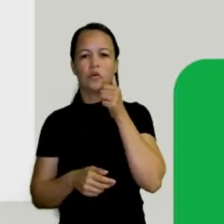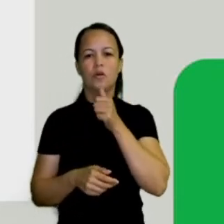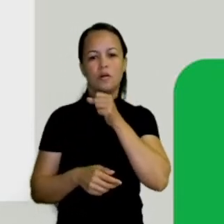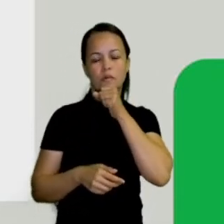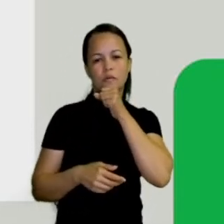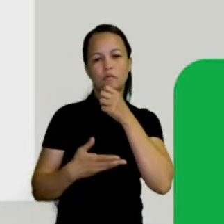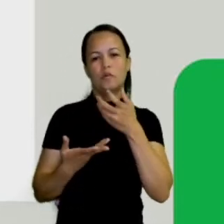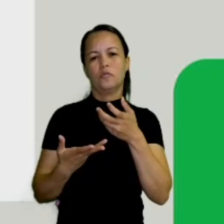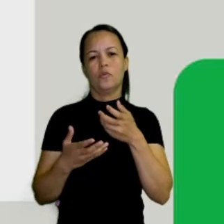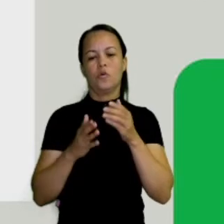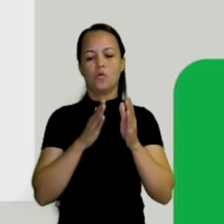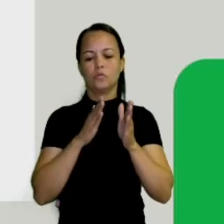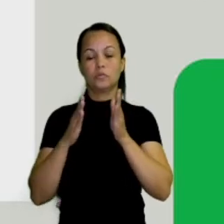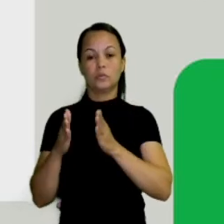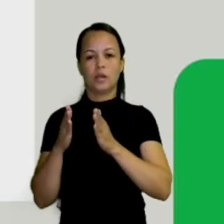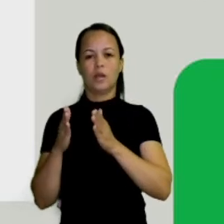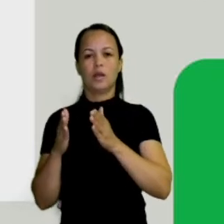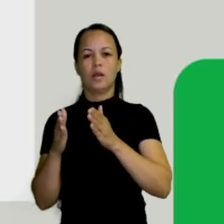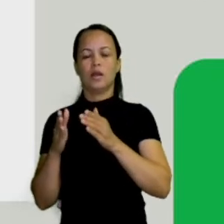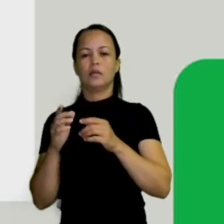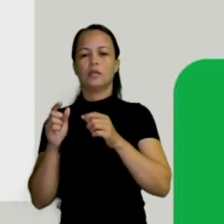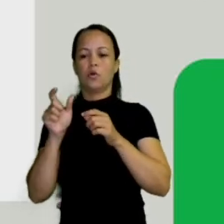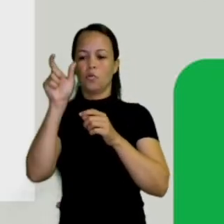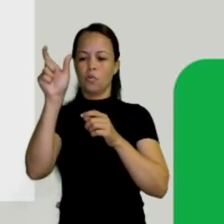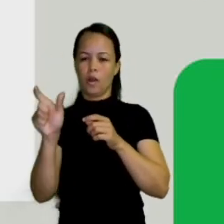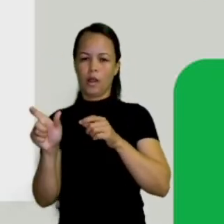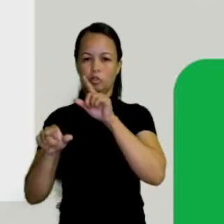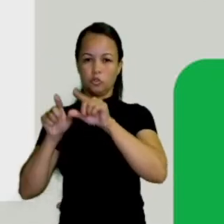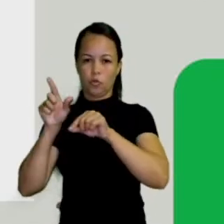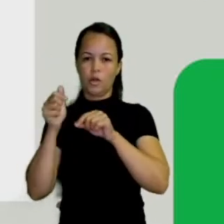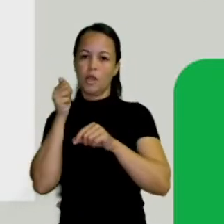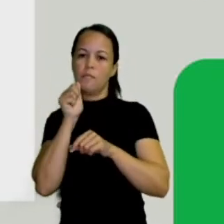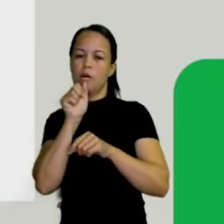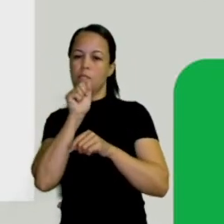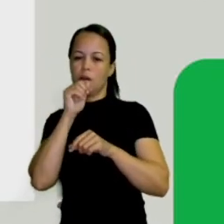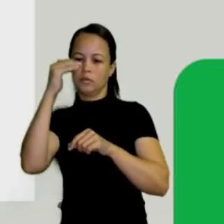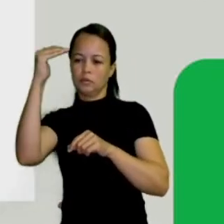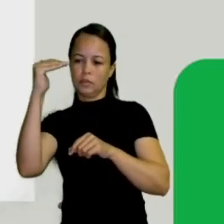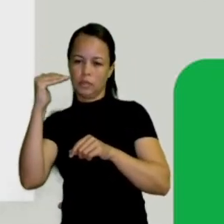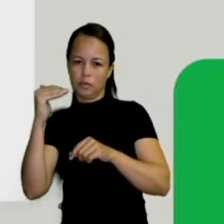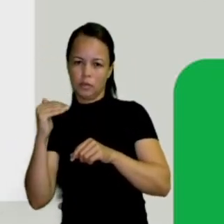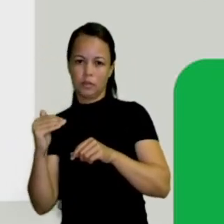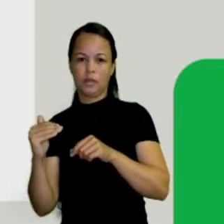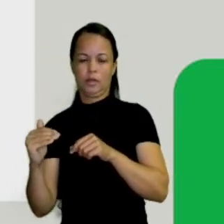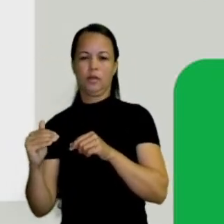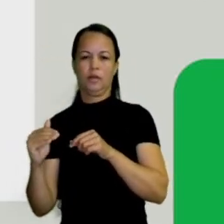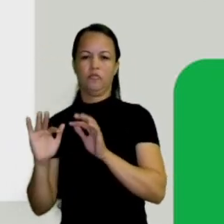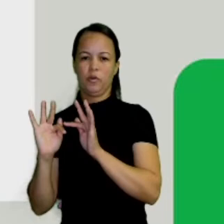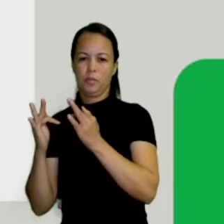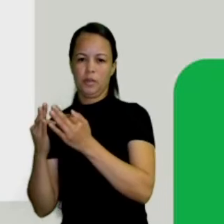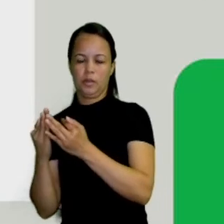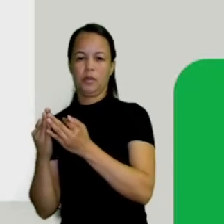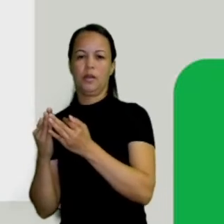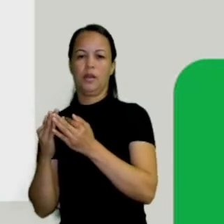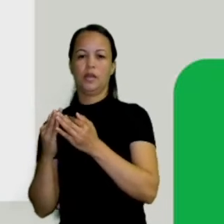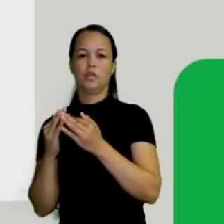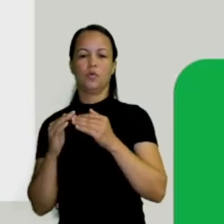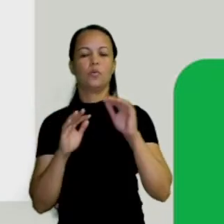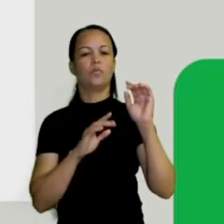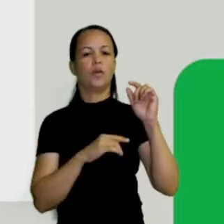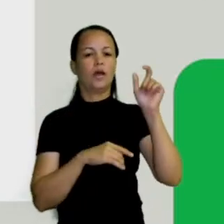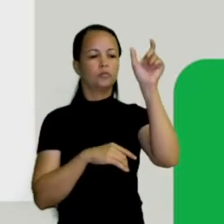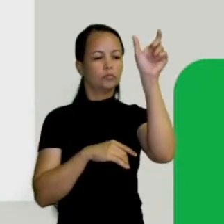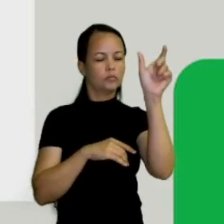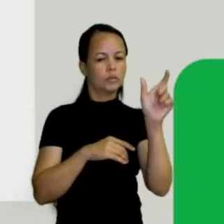Aí de um lado que você escolher a mamãe, você coloca toda a árvore em relação a ele. E em relação ao lado do papai, você